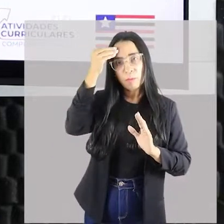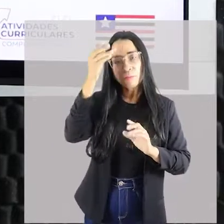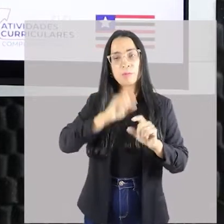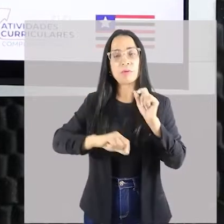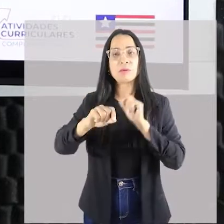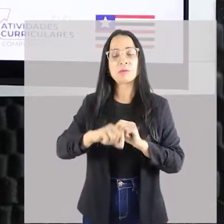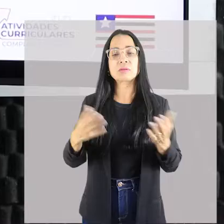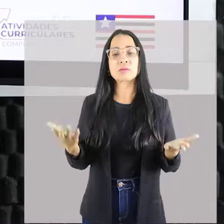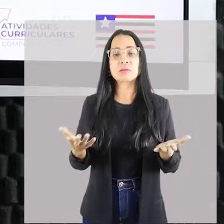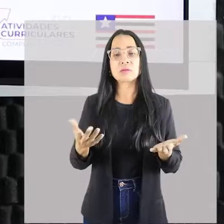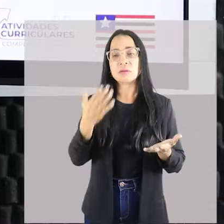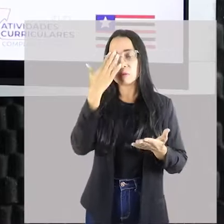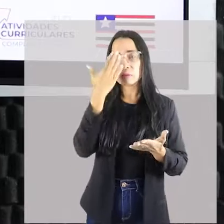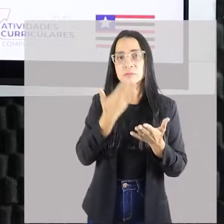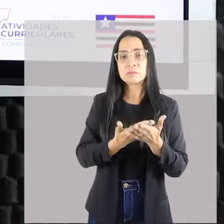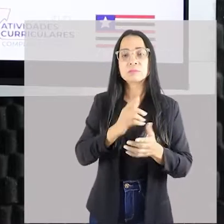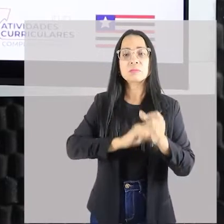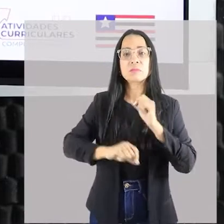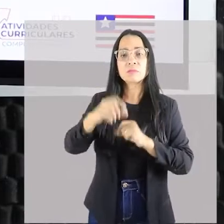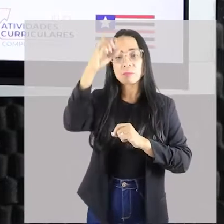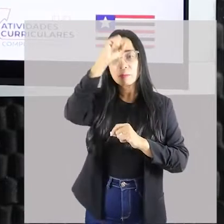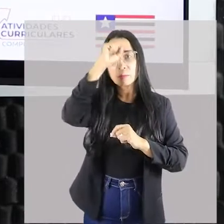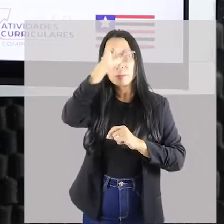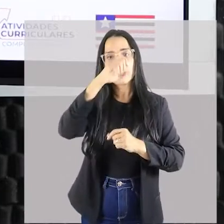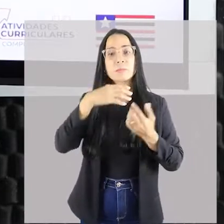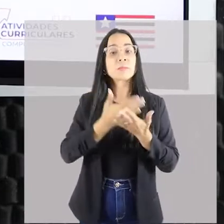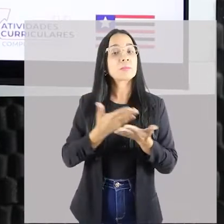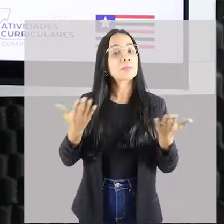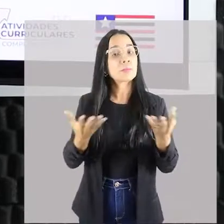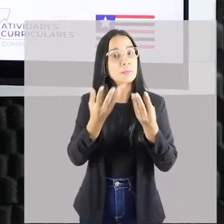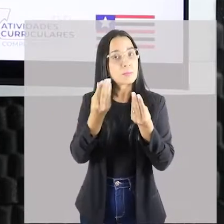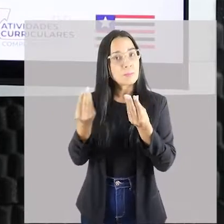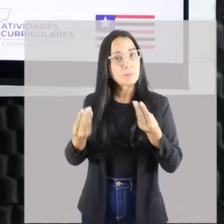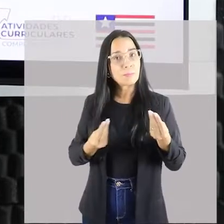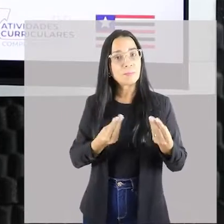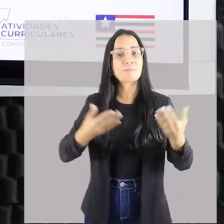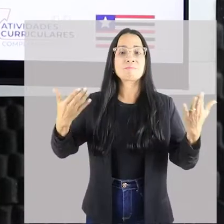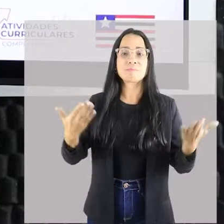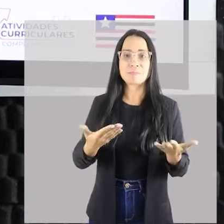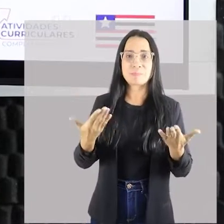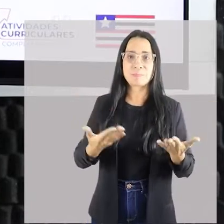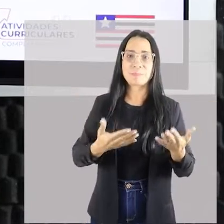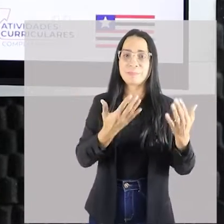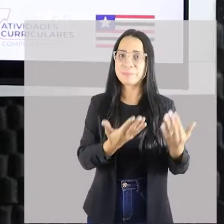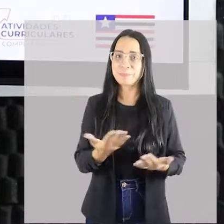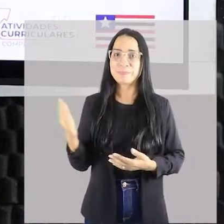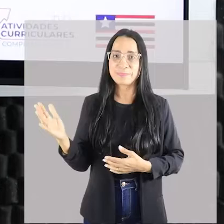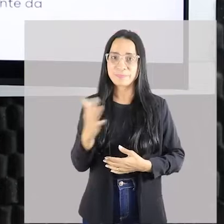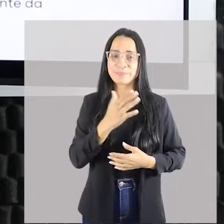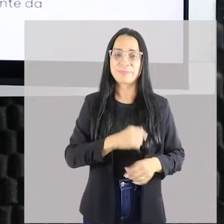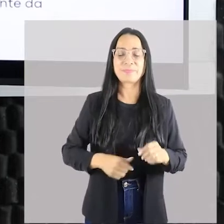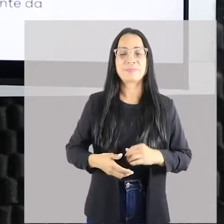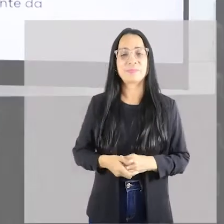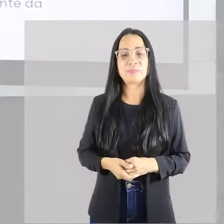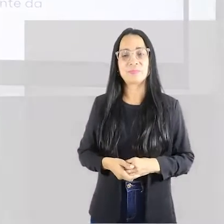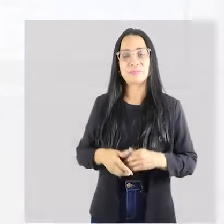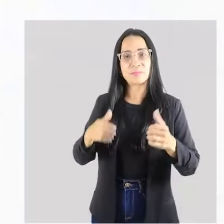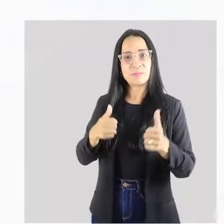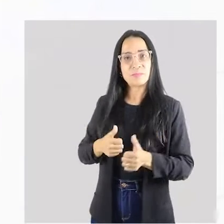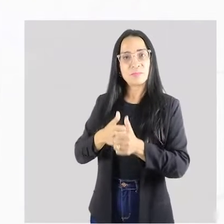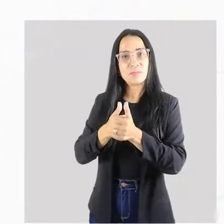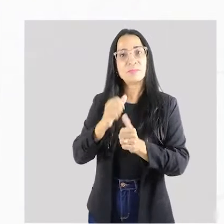tenho certeza que você vai conseguir aprender muita coisa hoje, tá certo? Então, vem aqui comigo. Acompanha comigo